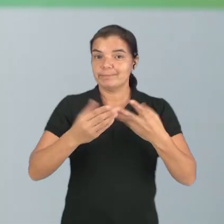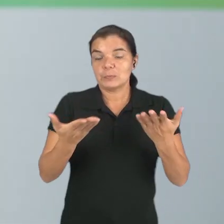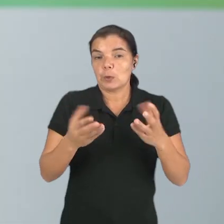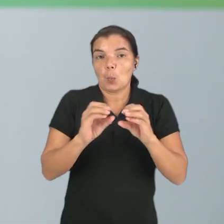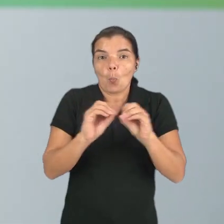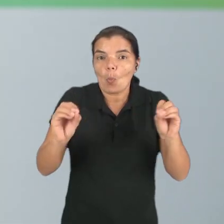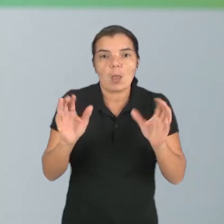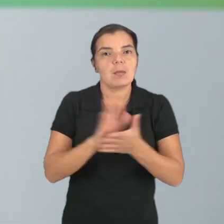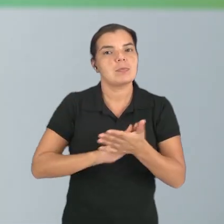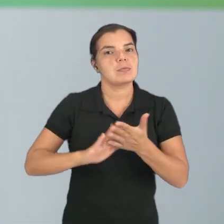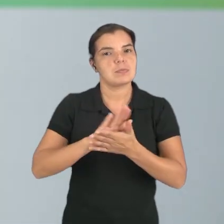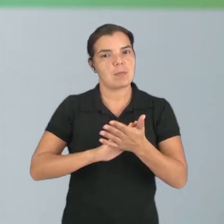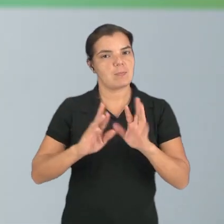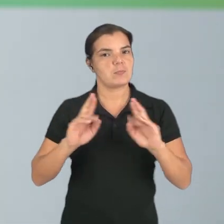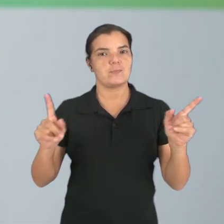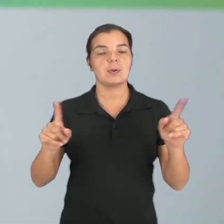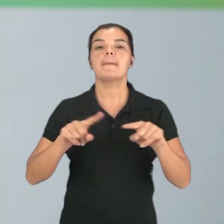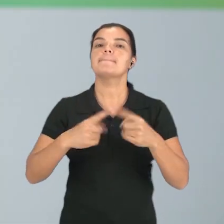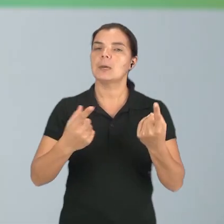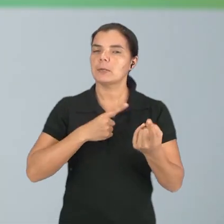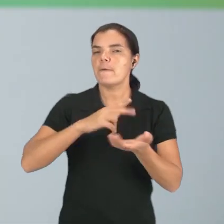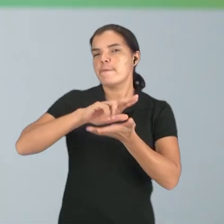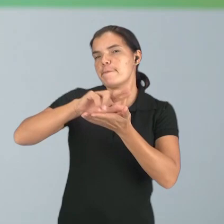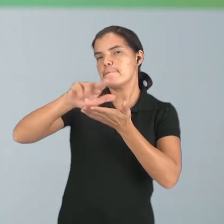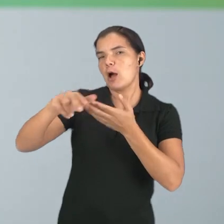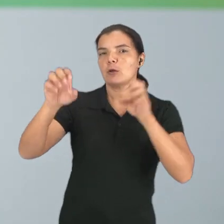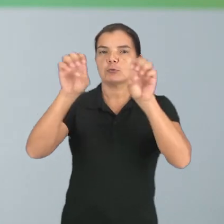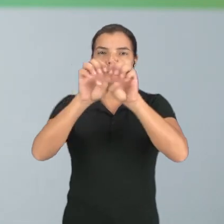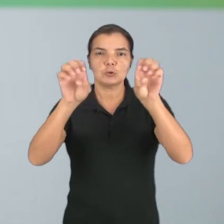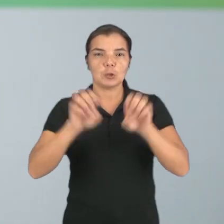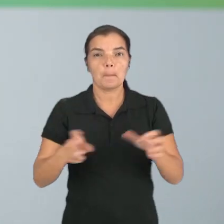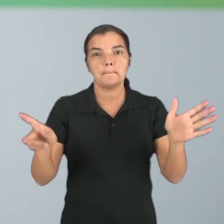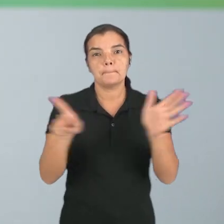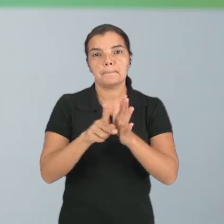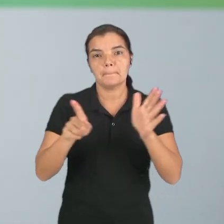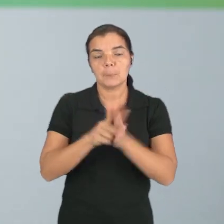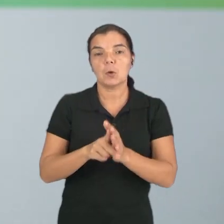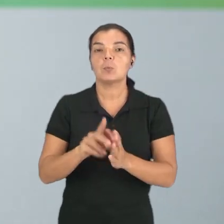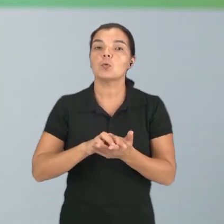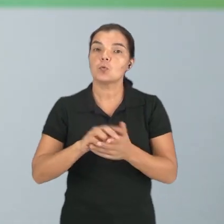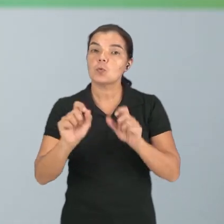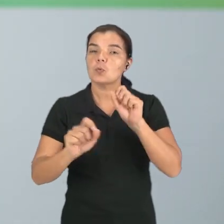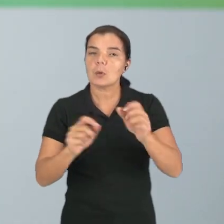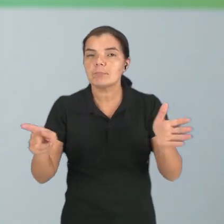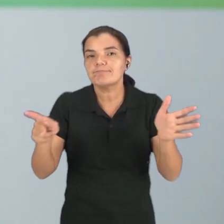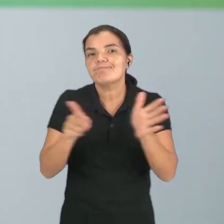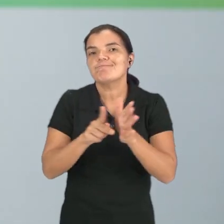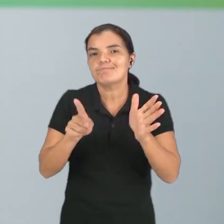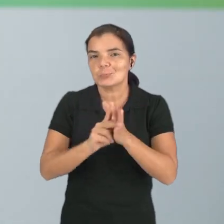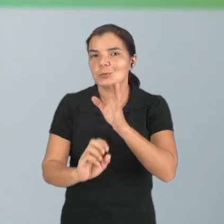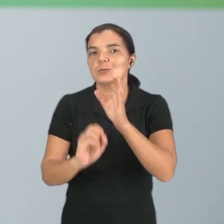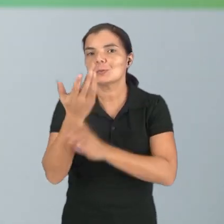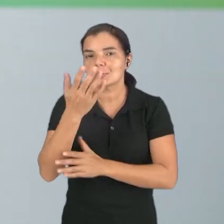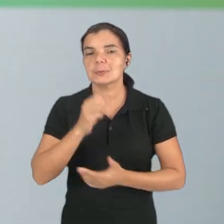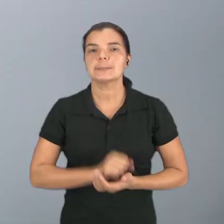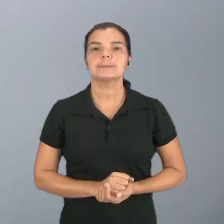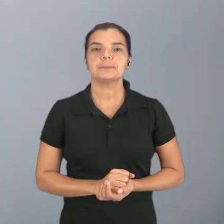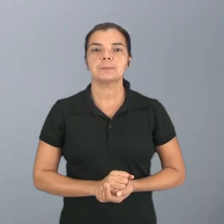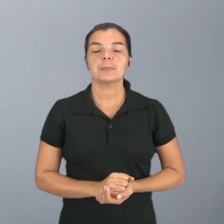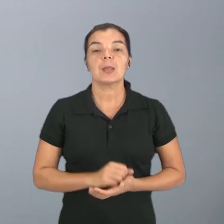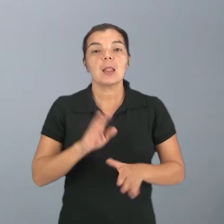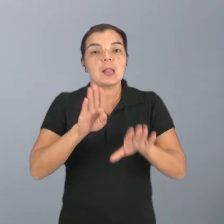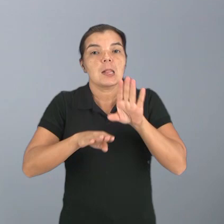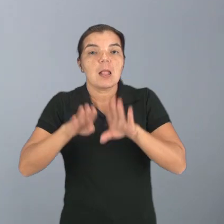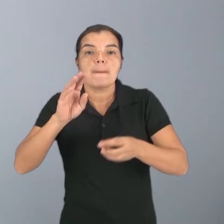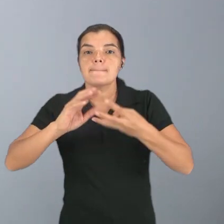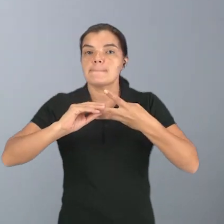vazio, muito pelo contrário, a gente tem várias estruturas definidas com atividades específicas acontecendo. Conforme